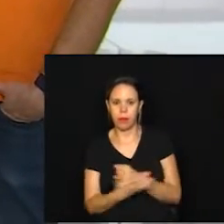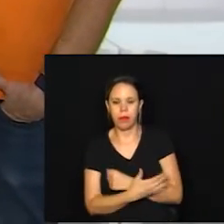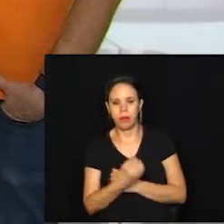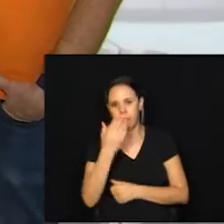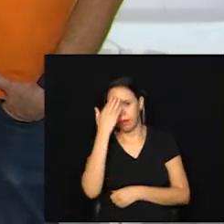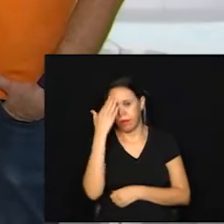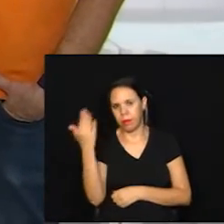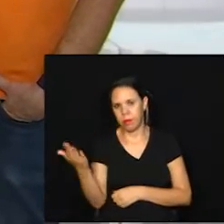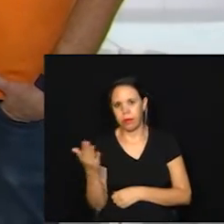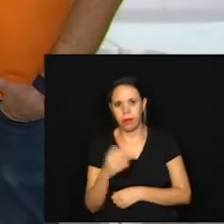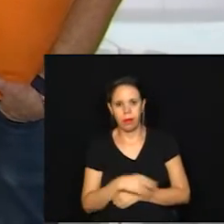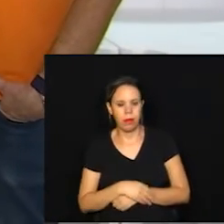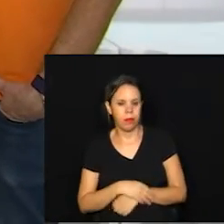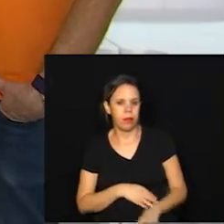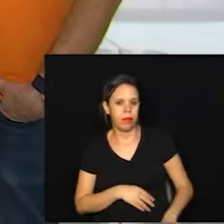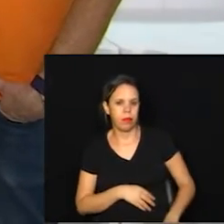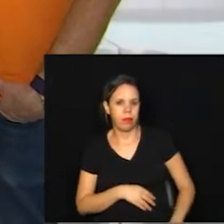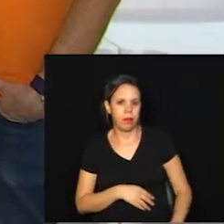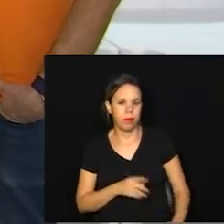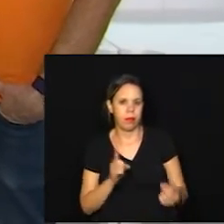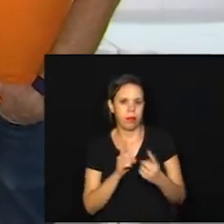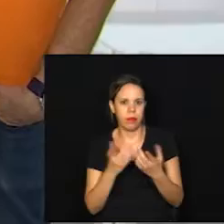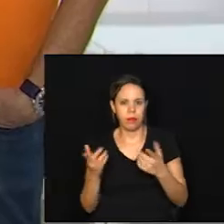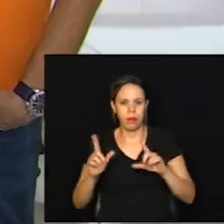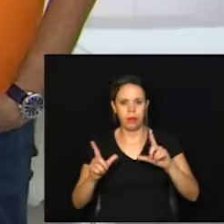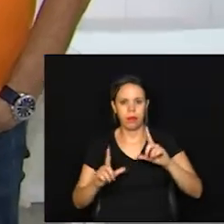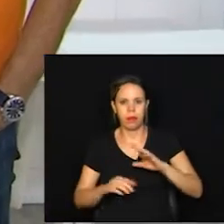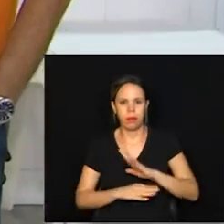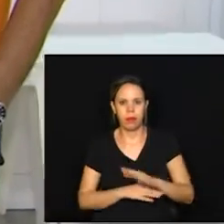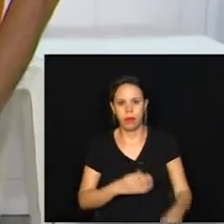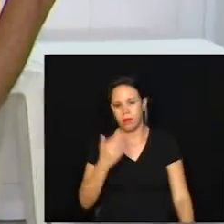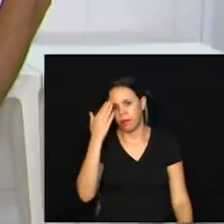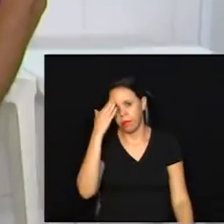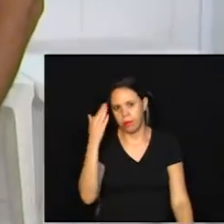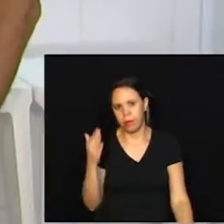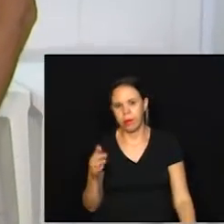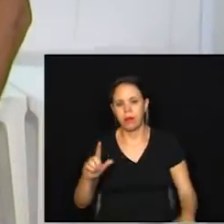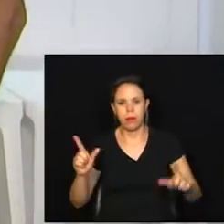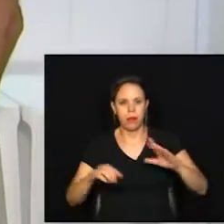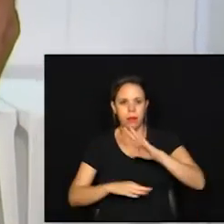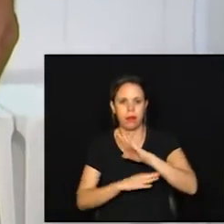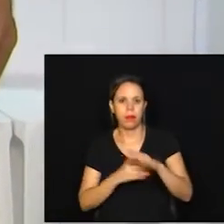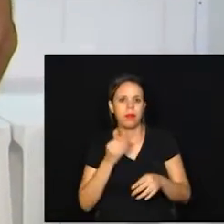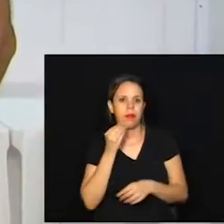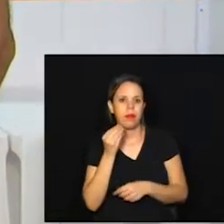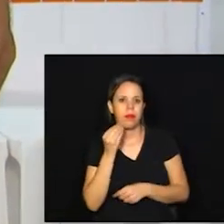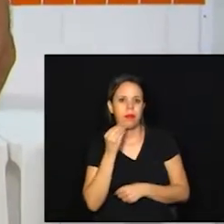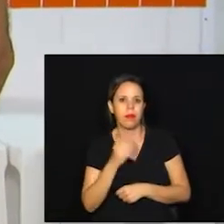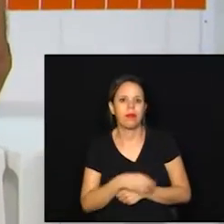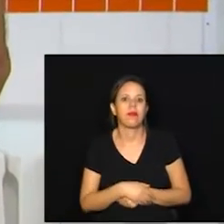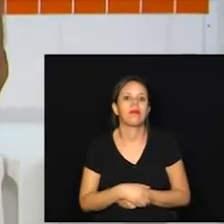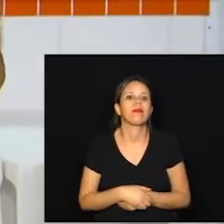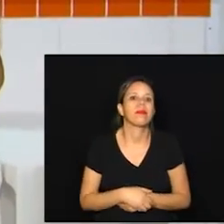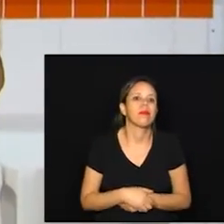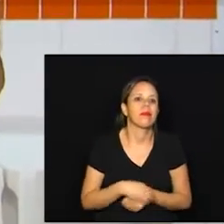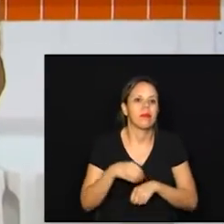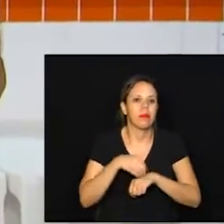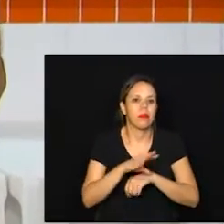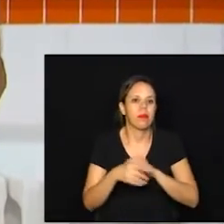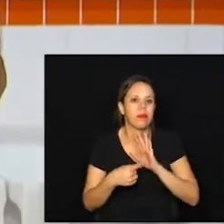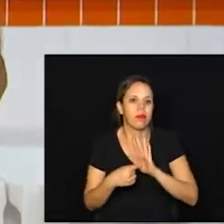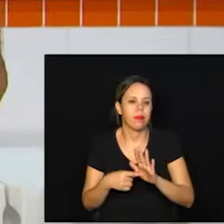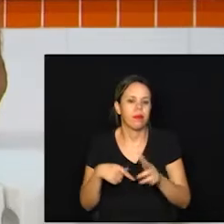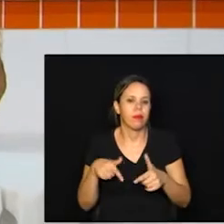Obrigado por nos atender aqui na TV Câmara. Agradecer a TV Câmara por essa oportunidade aí de mostrar um pouquinho do